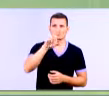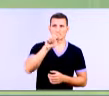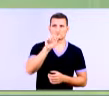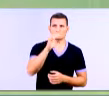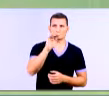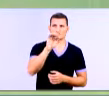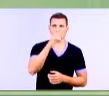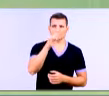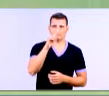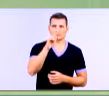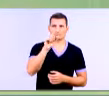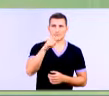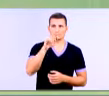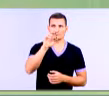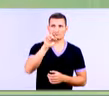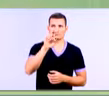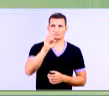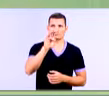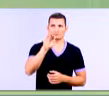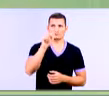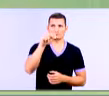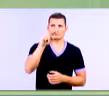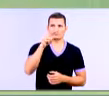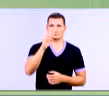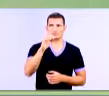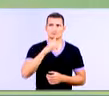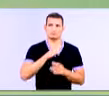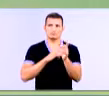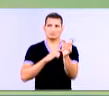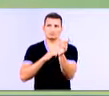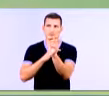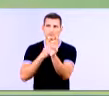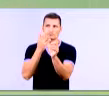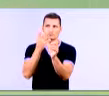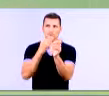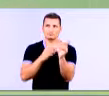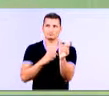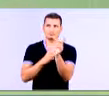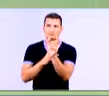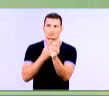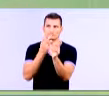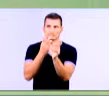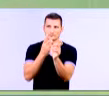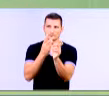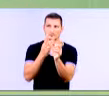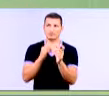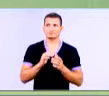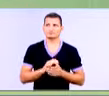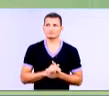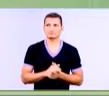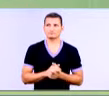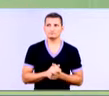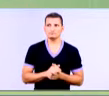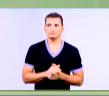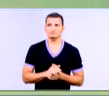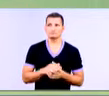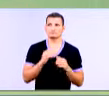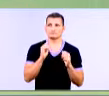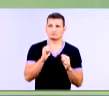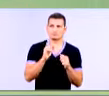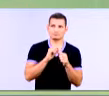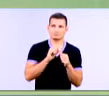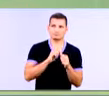duas variáveis, população e rebanho, declarado em apenas uma única linha. Então, eu posso fazer, olha, população